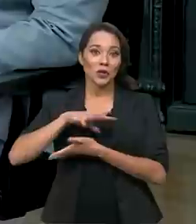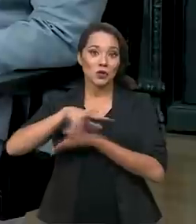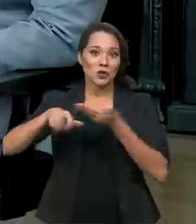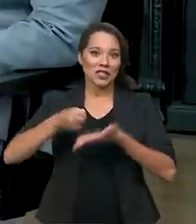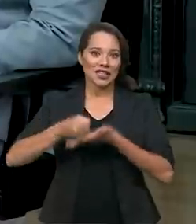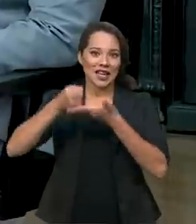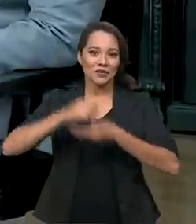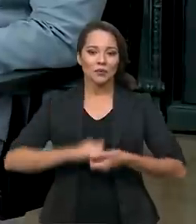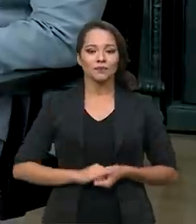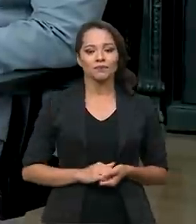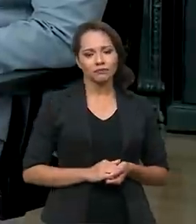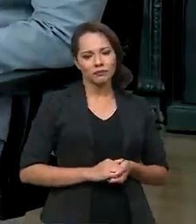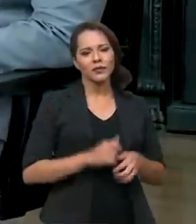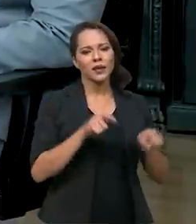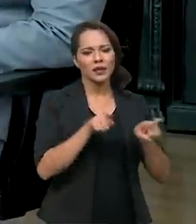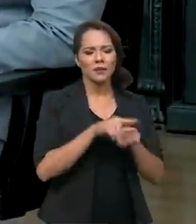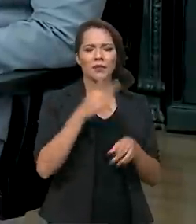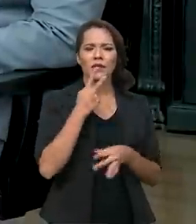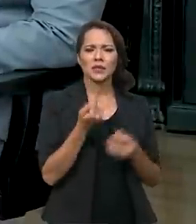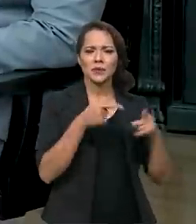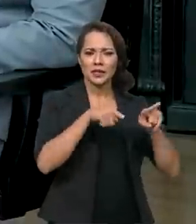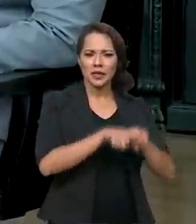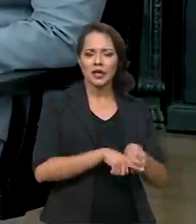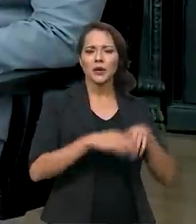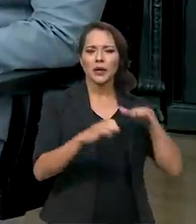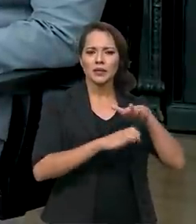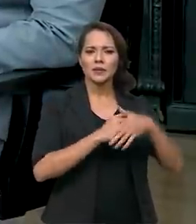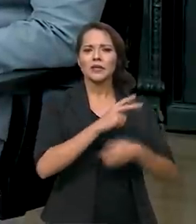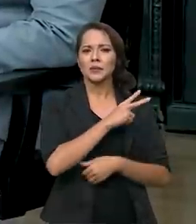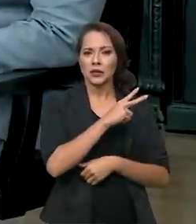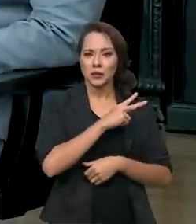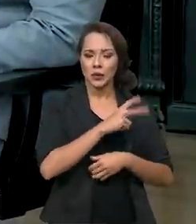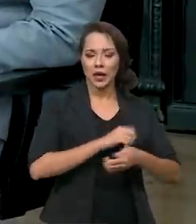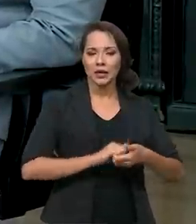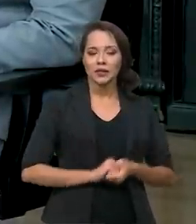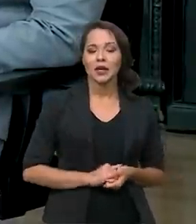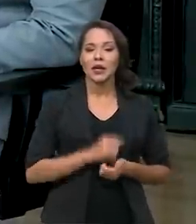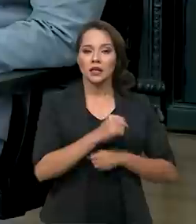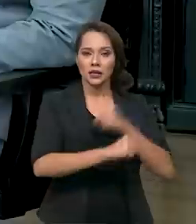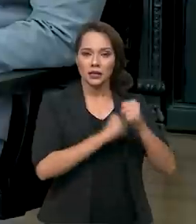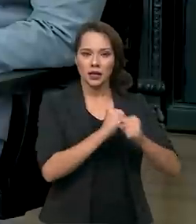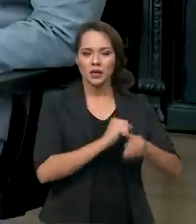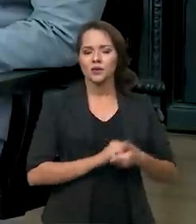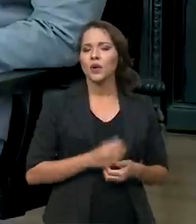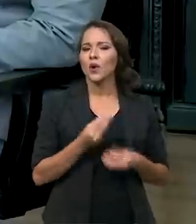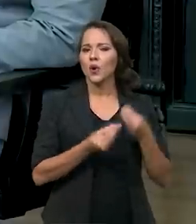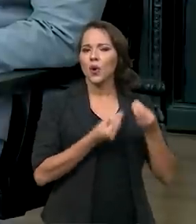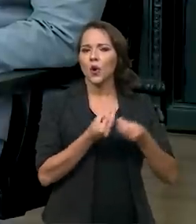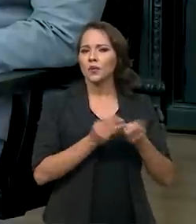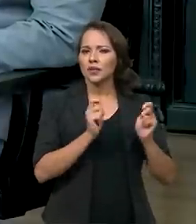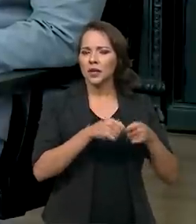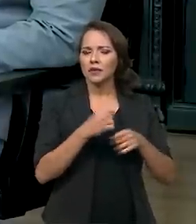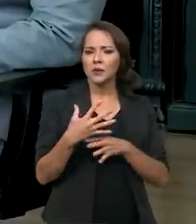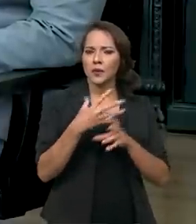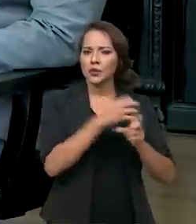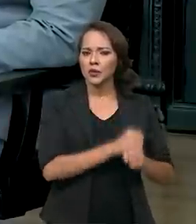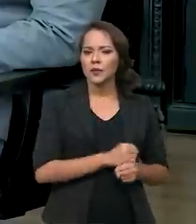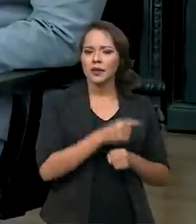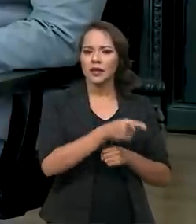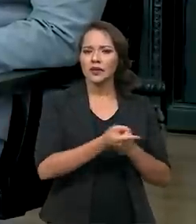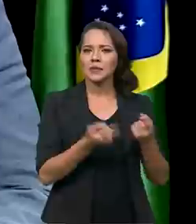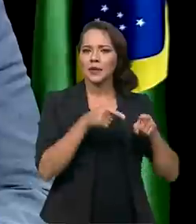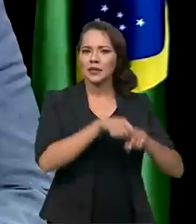sustentável. Falou-se muito das parcerias com a iniciativa privada nesse ano. Como que o senhor pode fazer um balanço